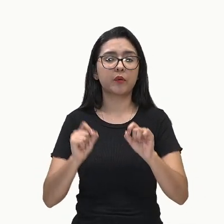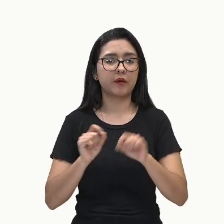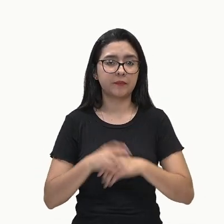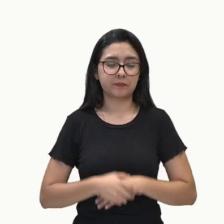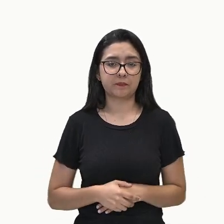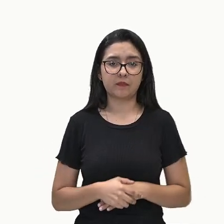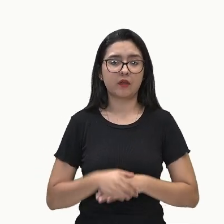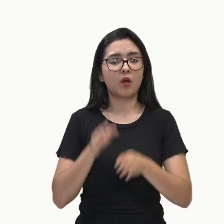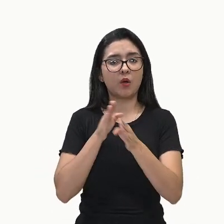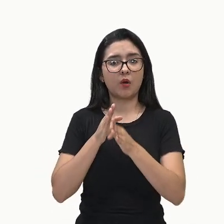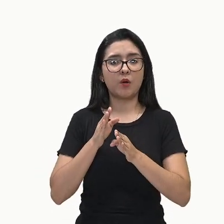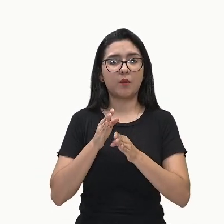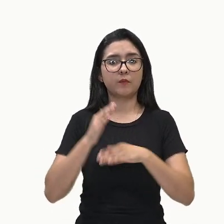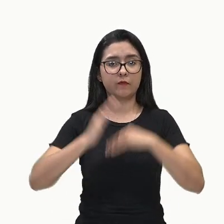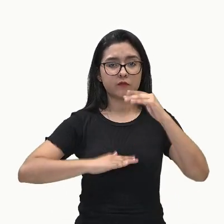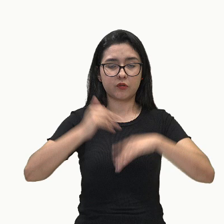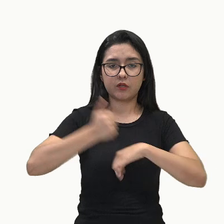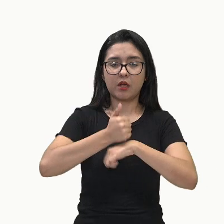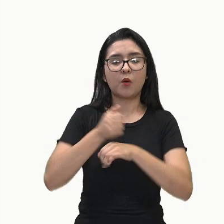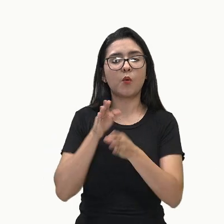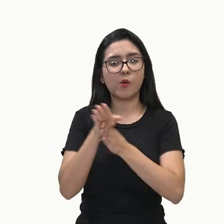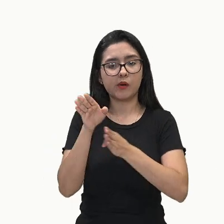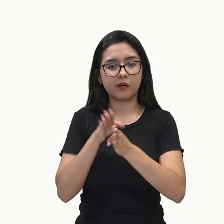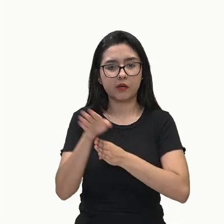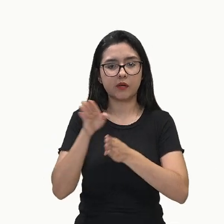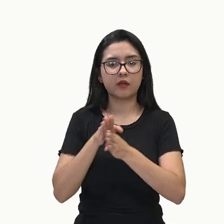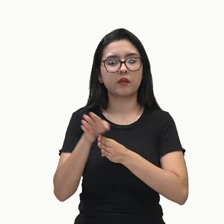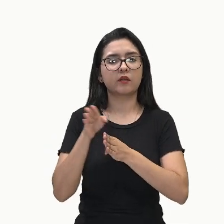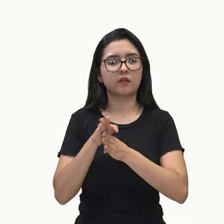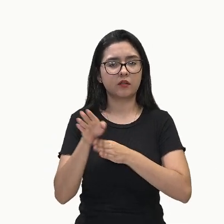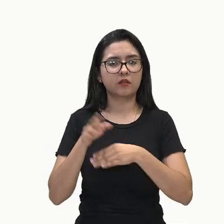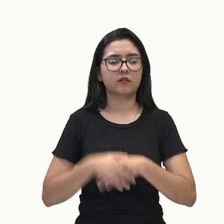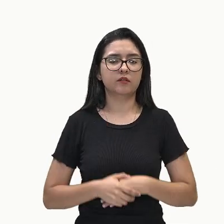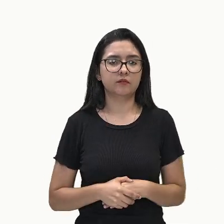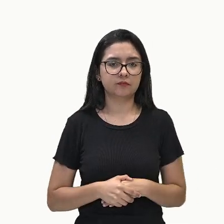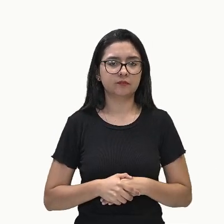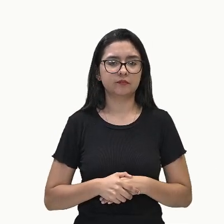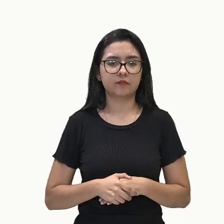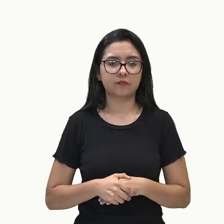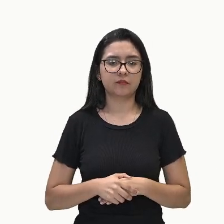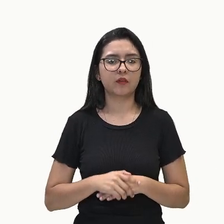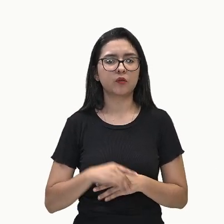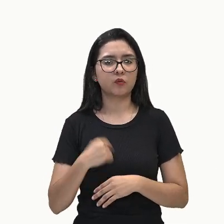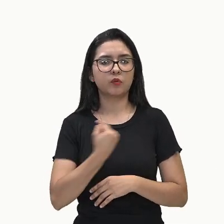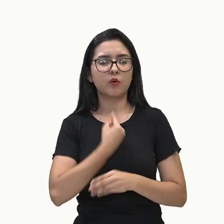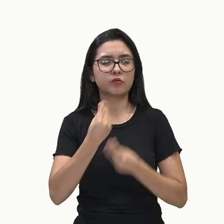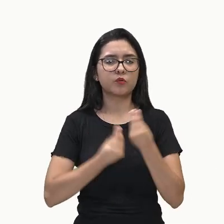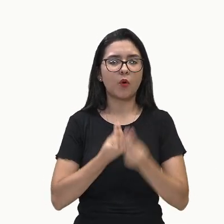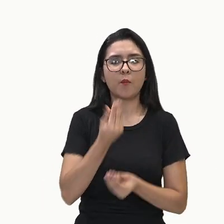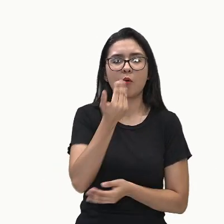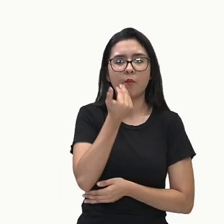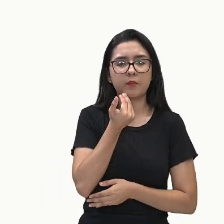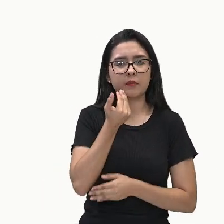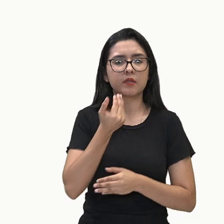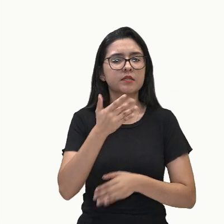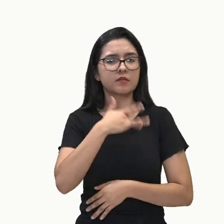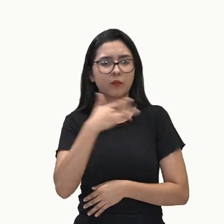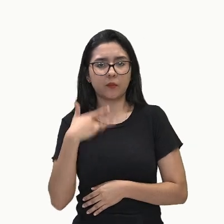entre o espanhol e o português, né? É a pessoa ali que vai cuidar da nossa alimentação de